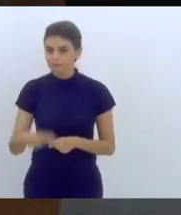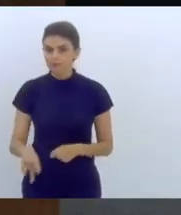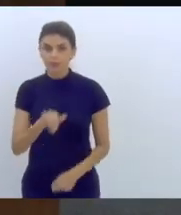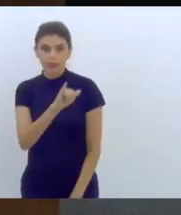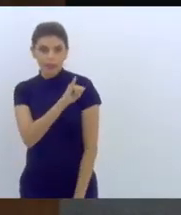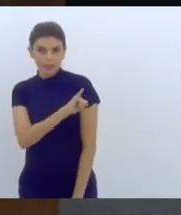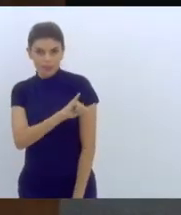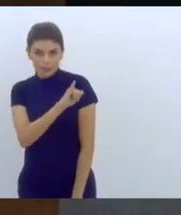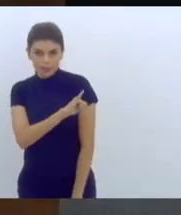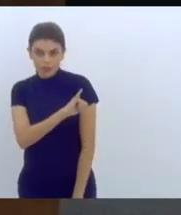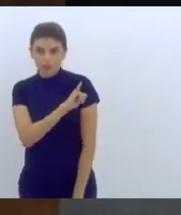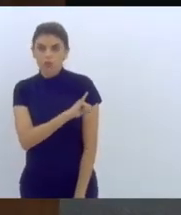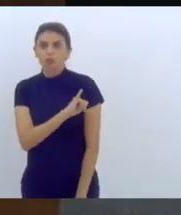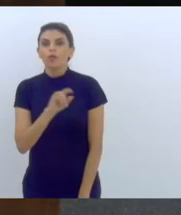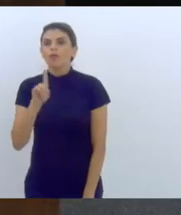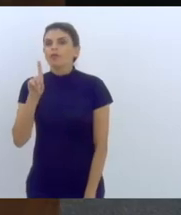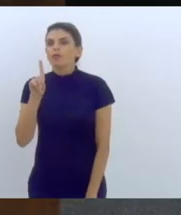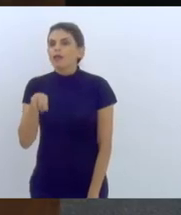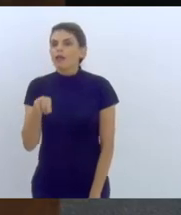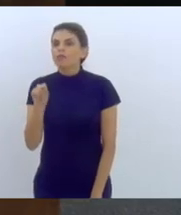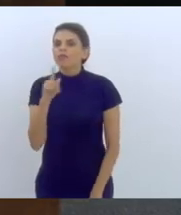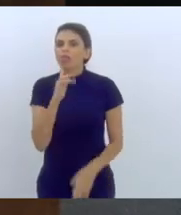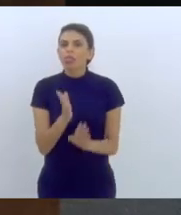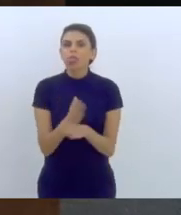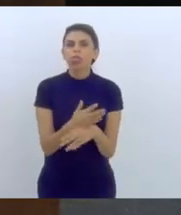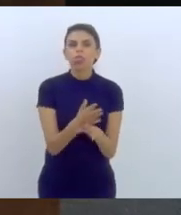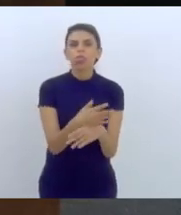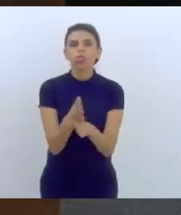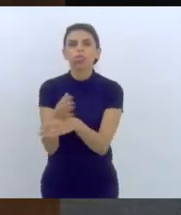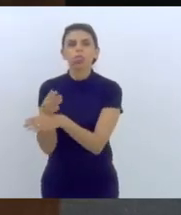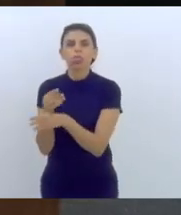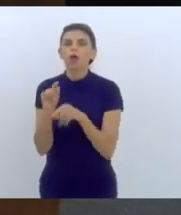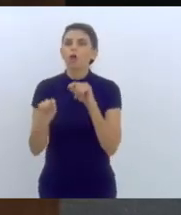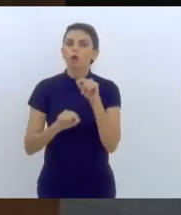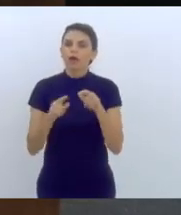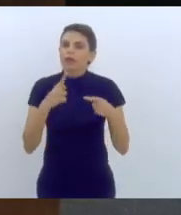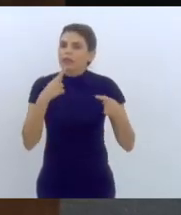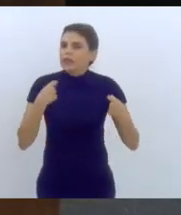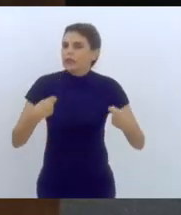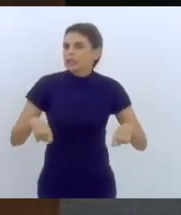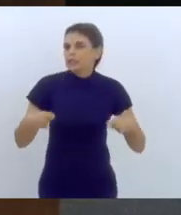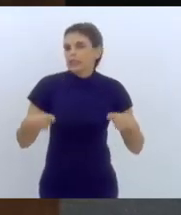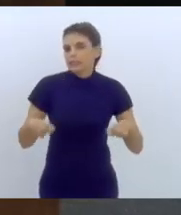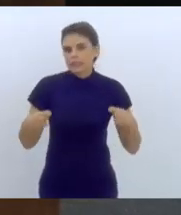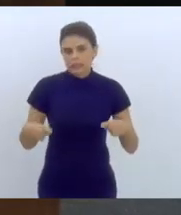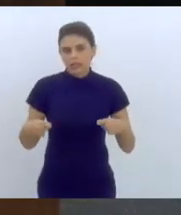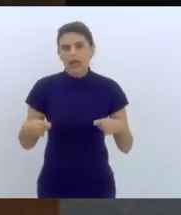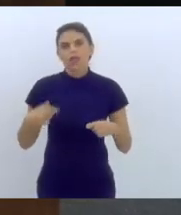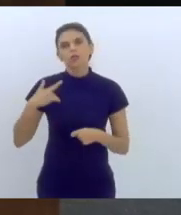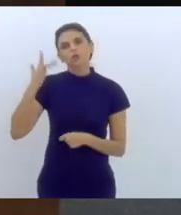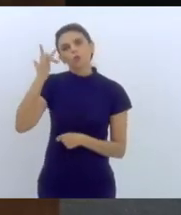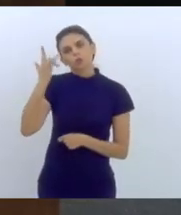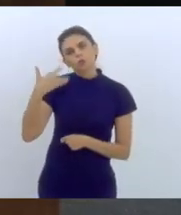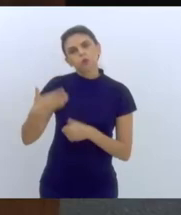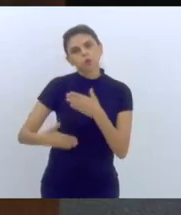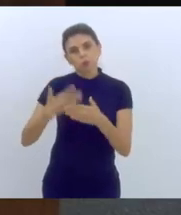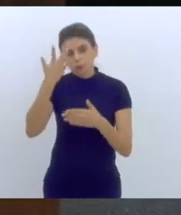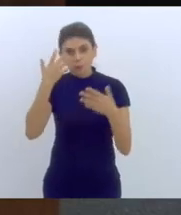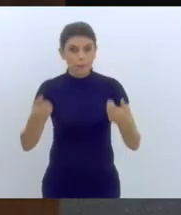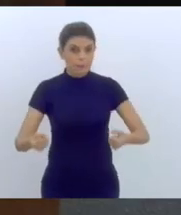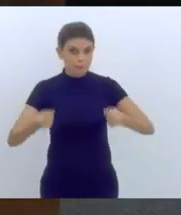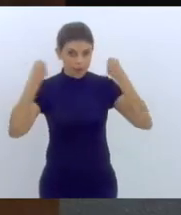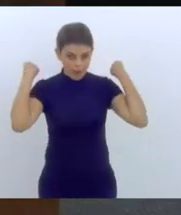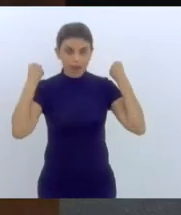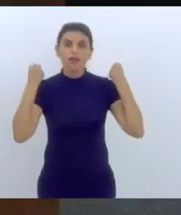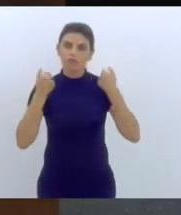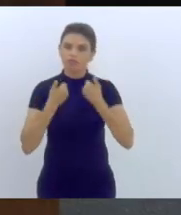é muito aquém daquela necessidade do cotidiano do transporte público, em especial para